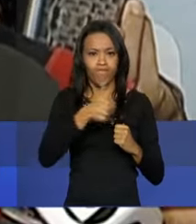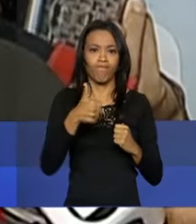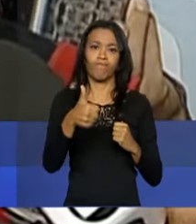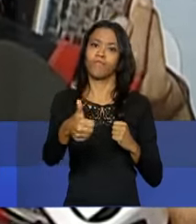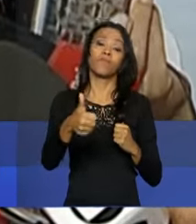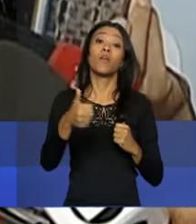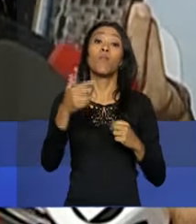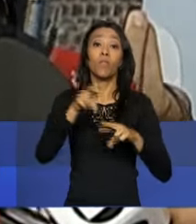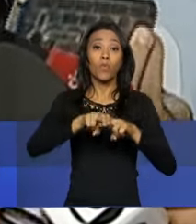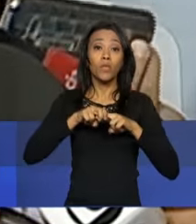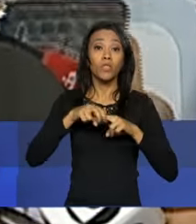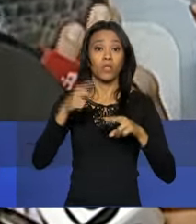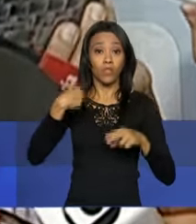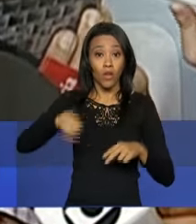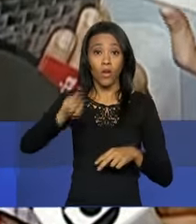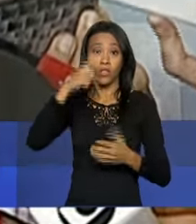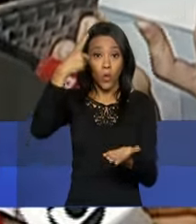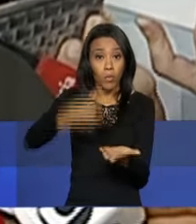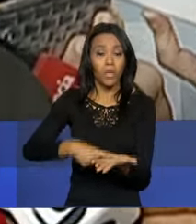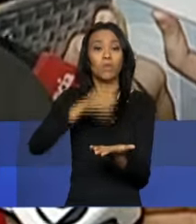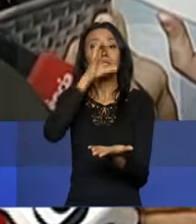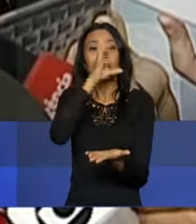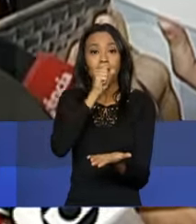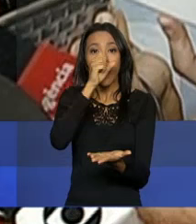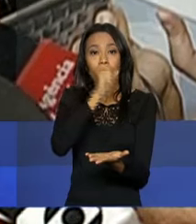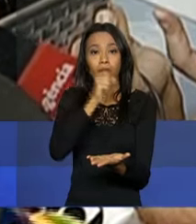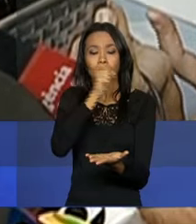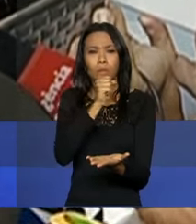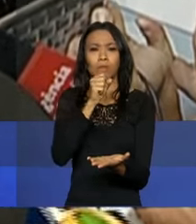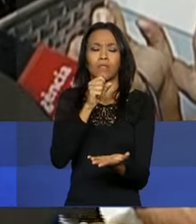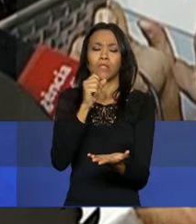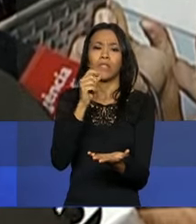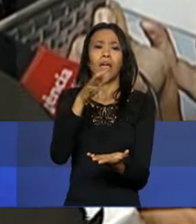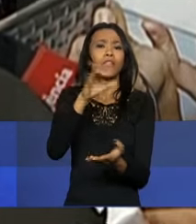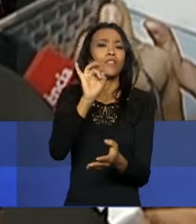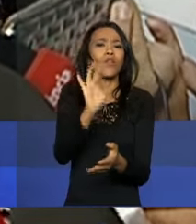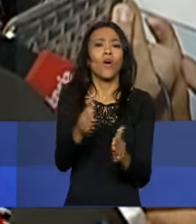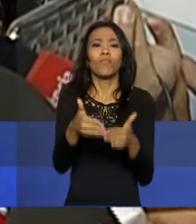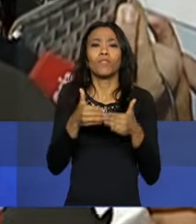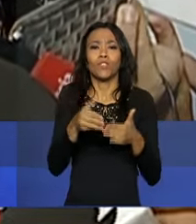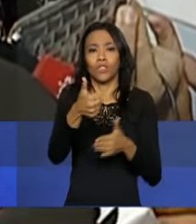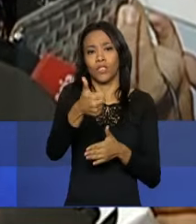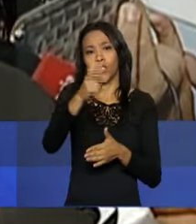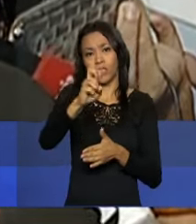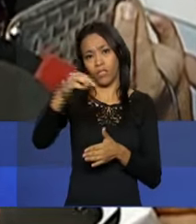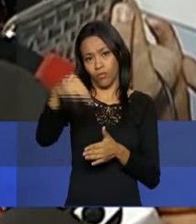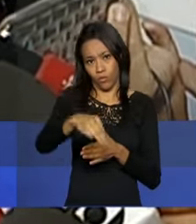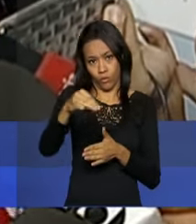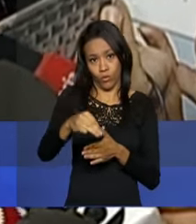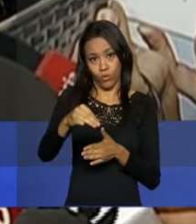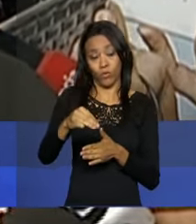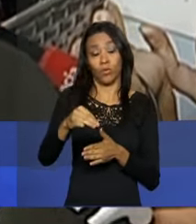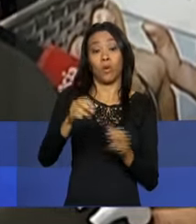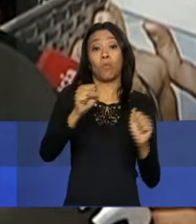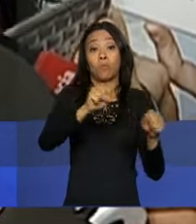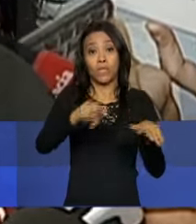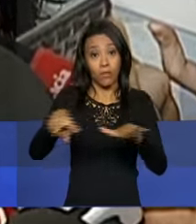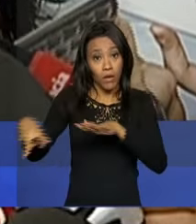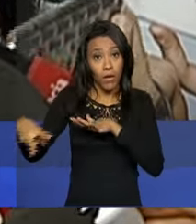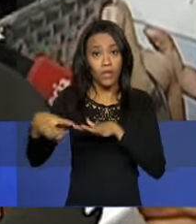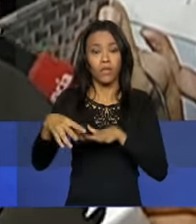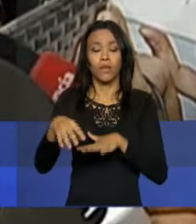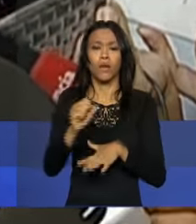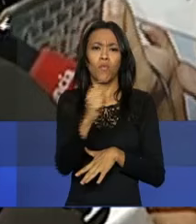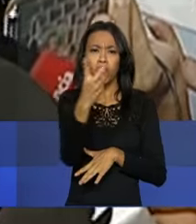Um sábado da faxina. Precisamos apenas de 15 minutos por semana para fazer uma vistoria,